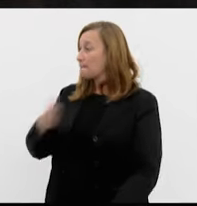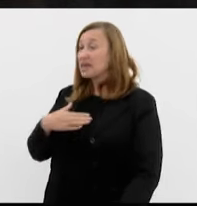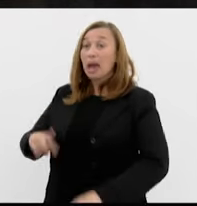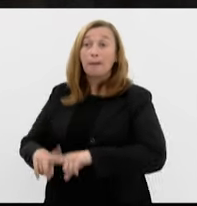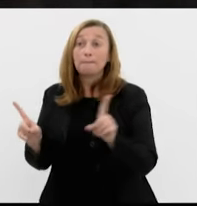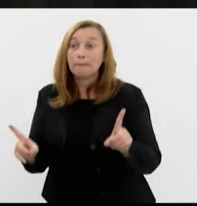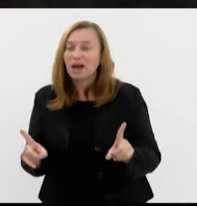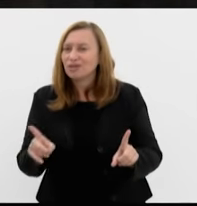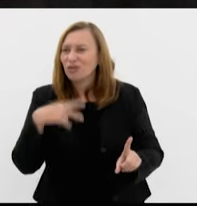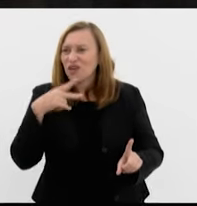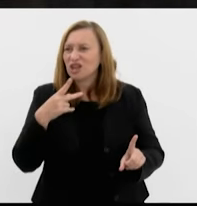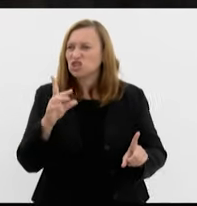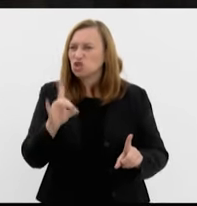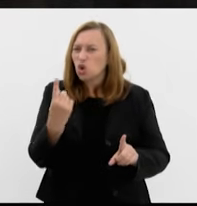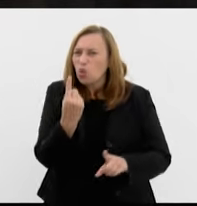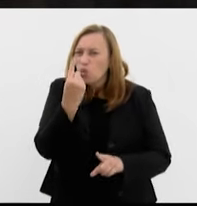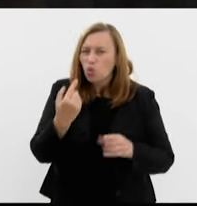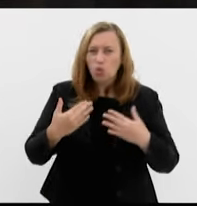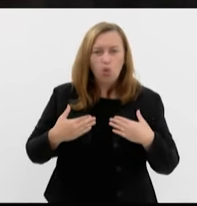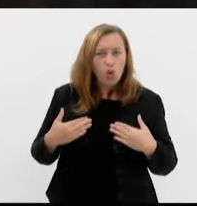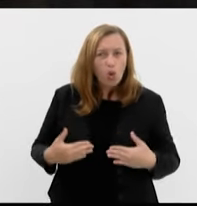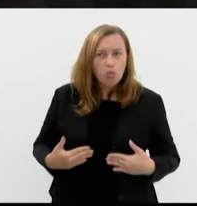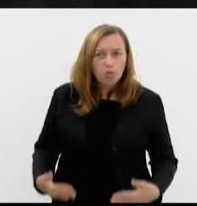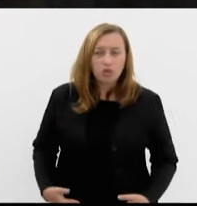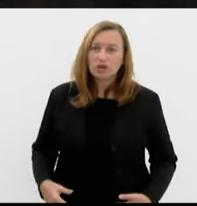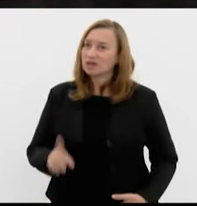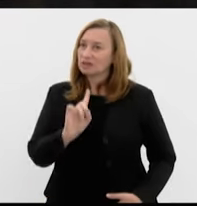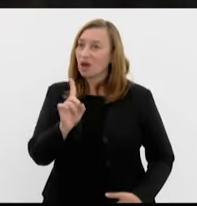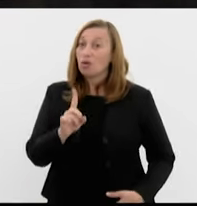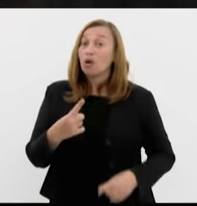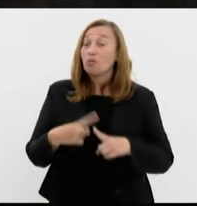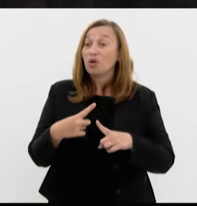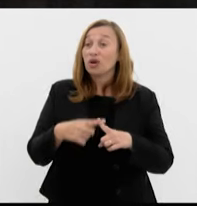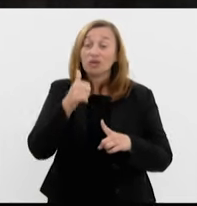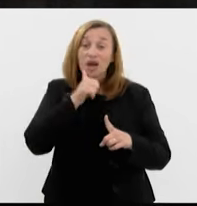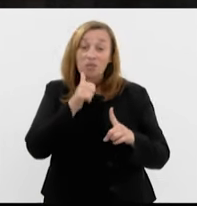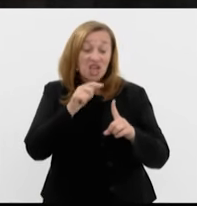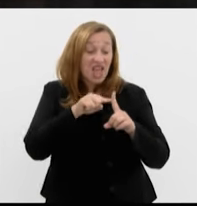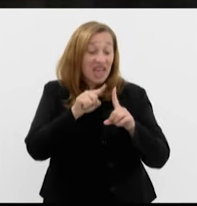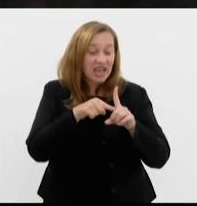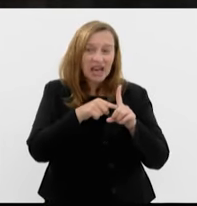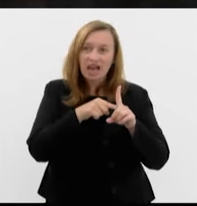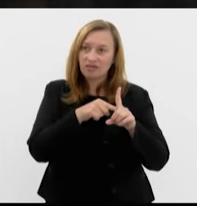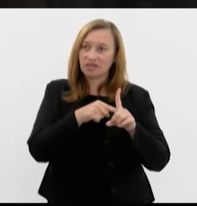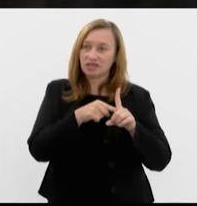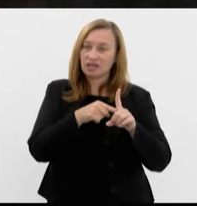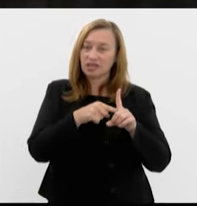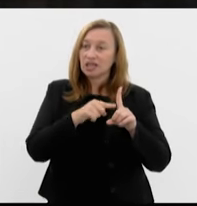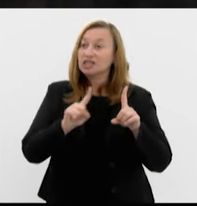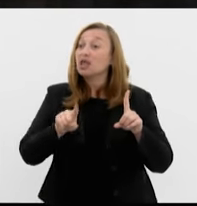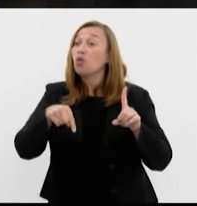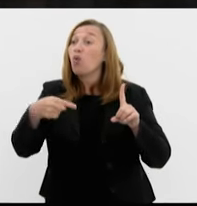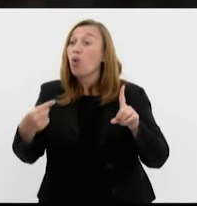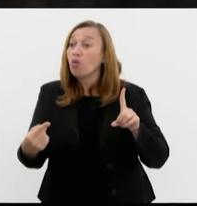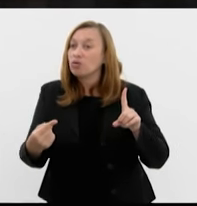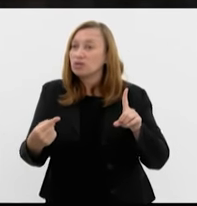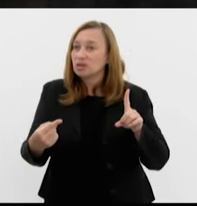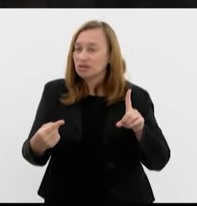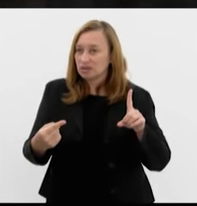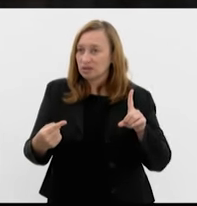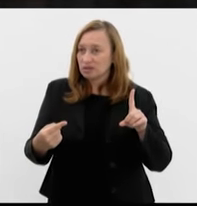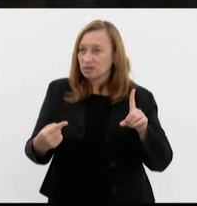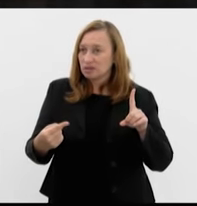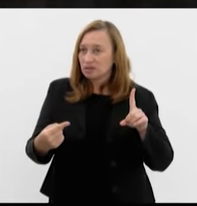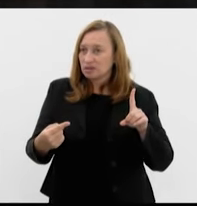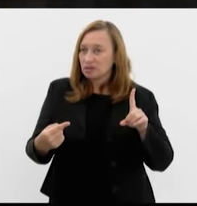não estamos falando de um corpo só porque na medida em que a mulher fica grávida ela Gere um outro ser dentro